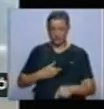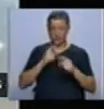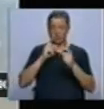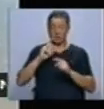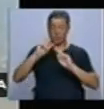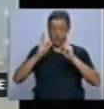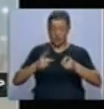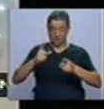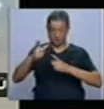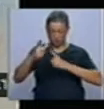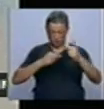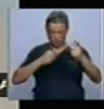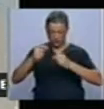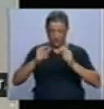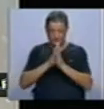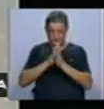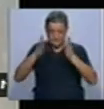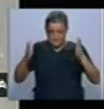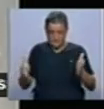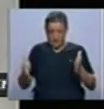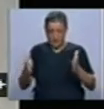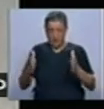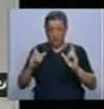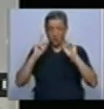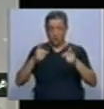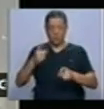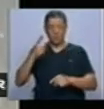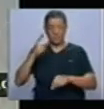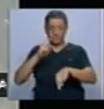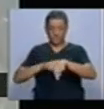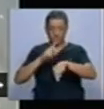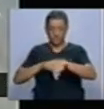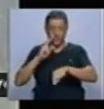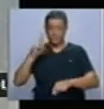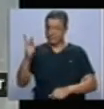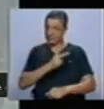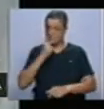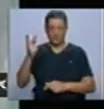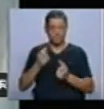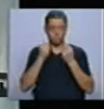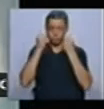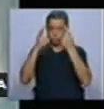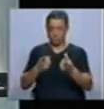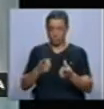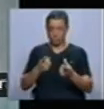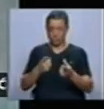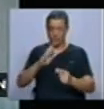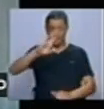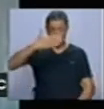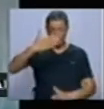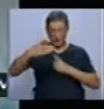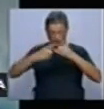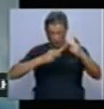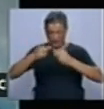quando as estrelas são muito grandes, o tempo de vida é muito curto. E, portanto, o que é que aconteceu a esta primeira estrela, uma das